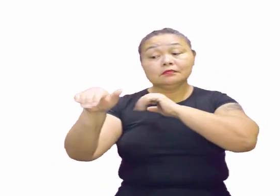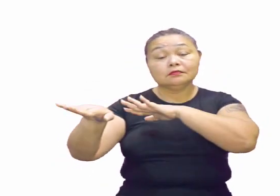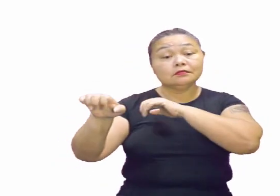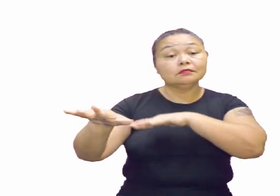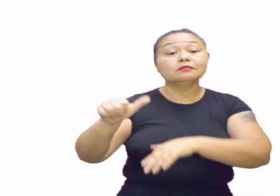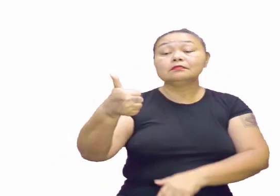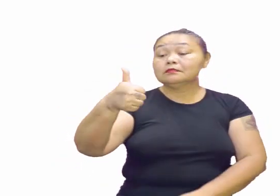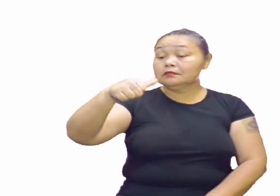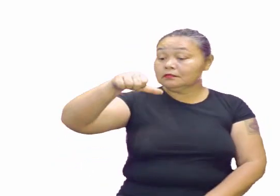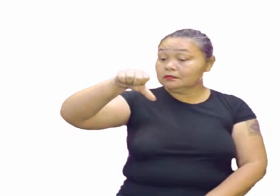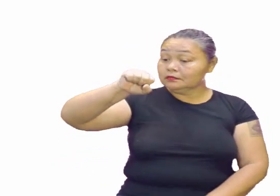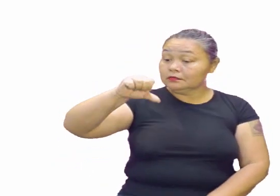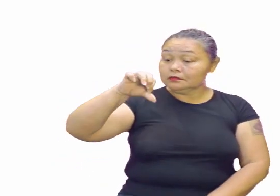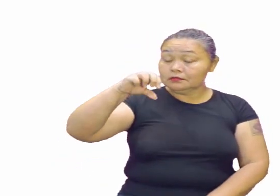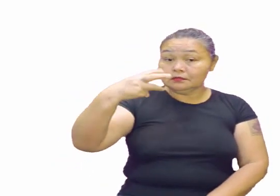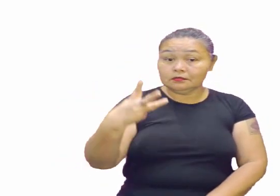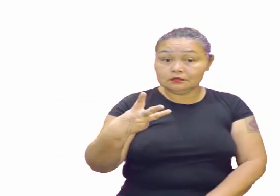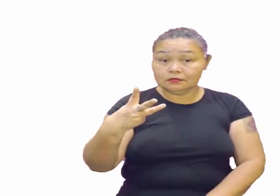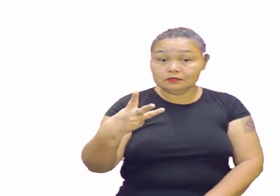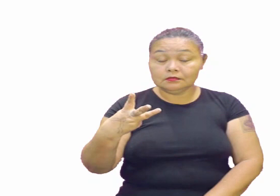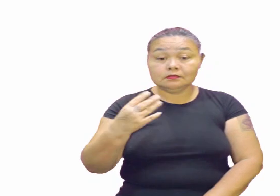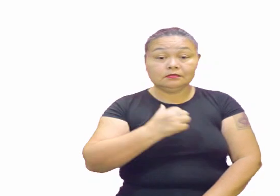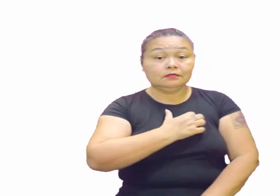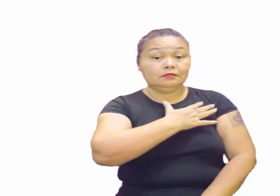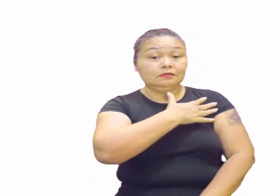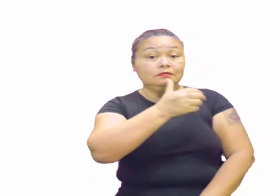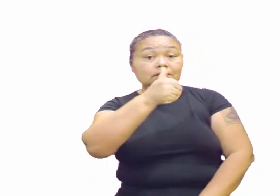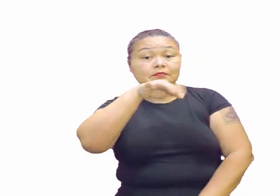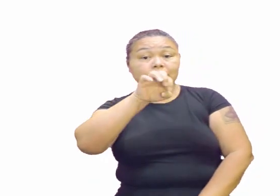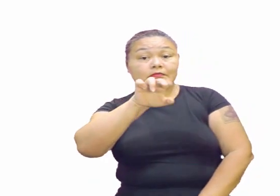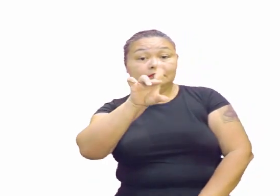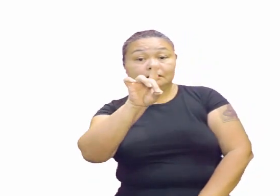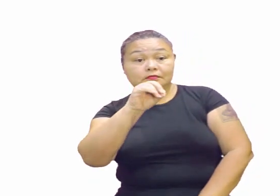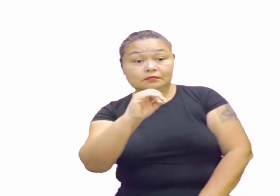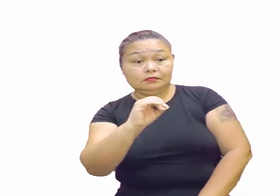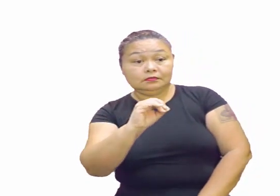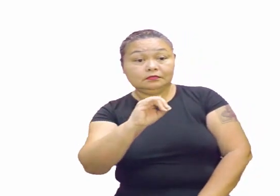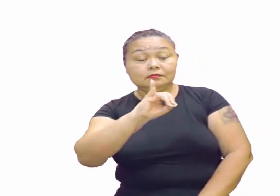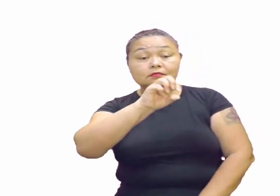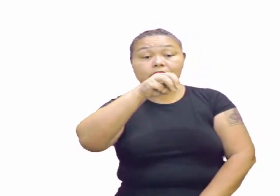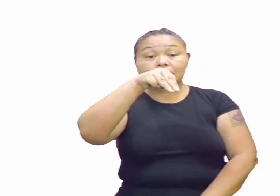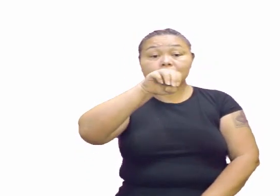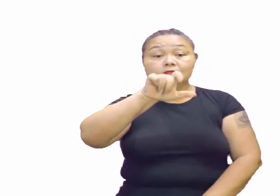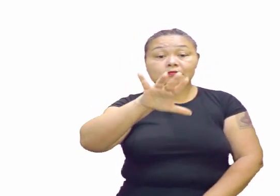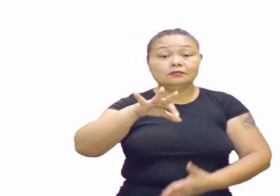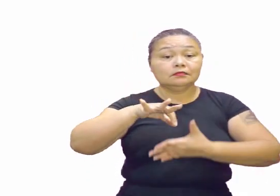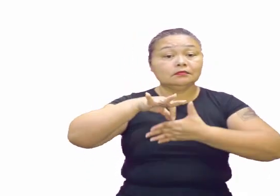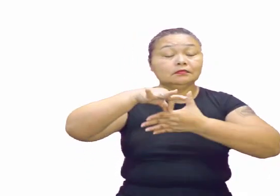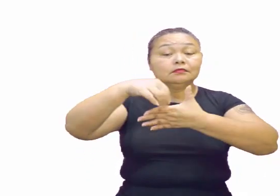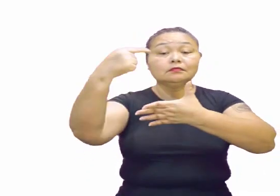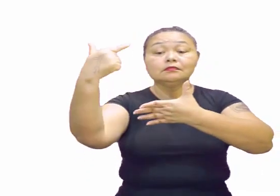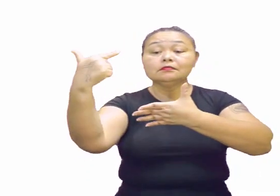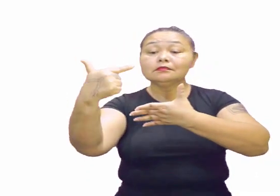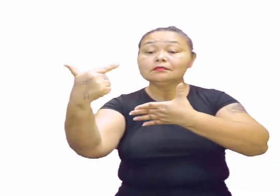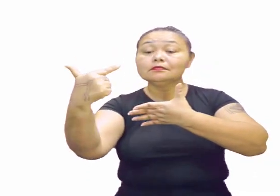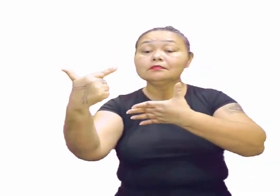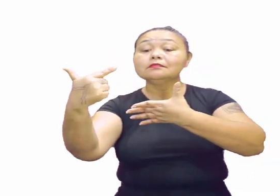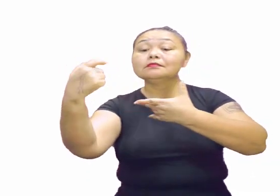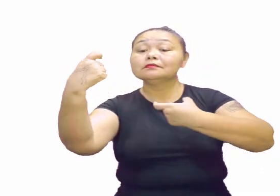de 93, o almirante Custódio José de Melo vai liderar a Segunda